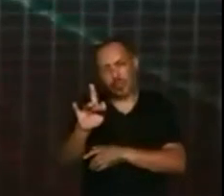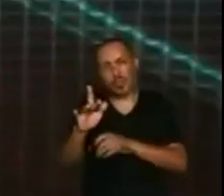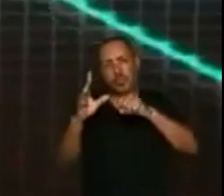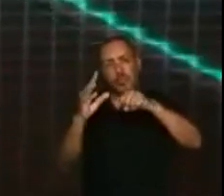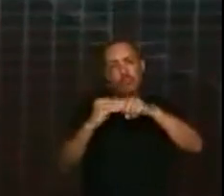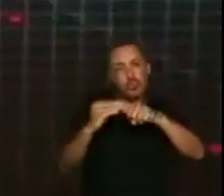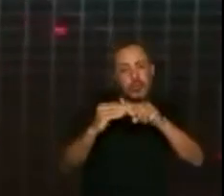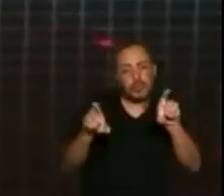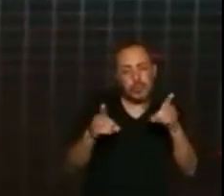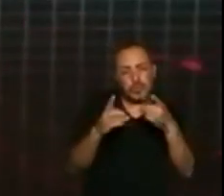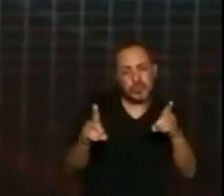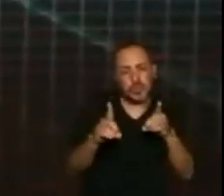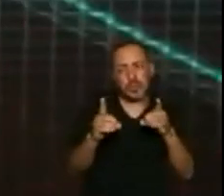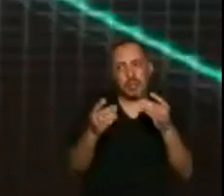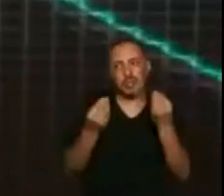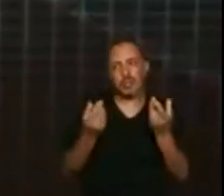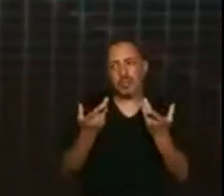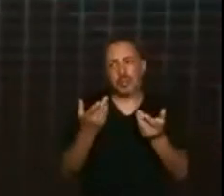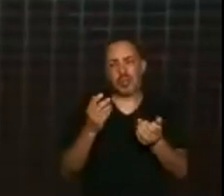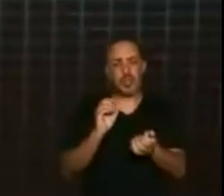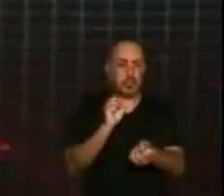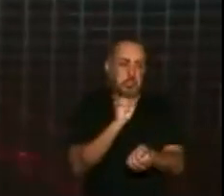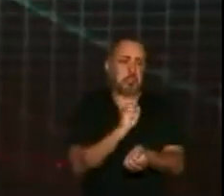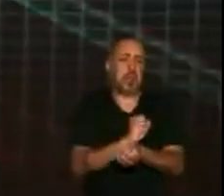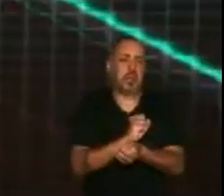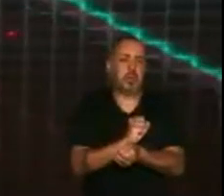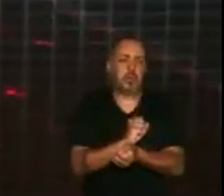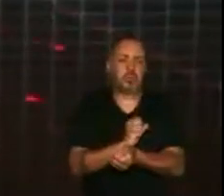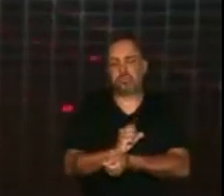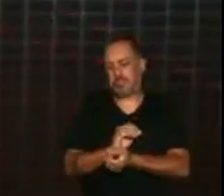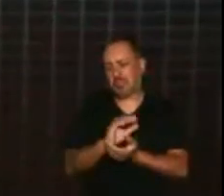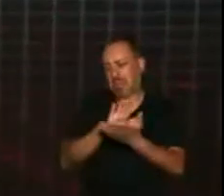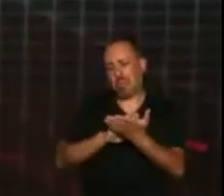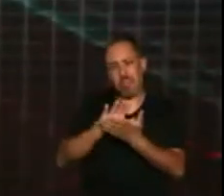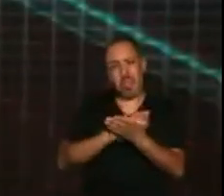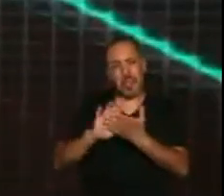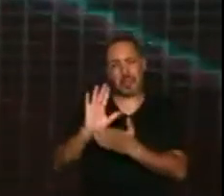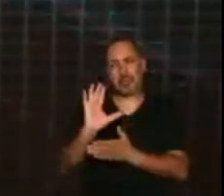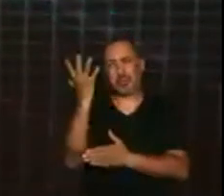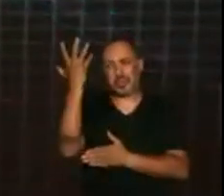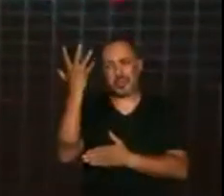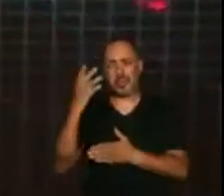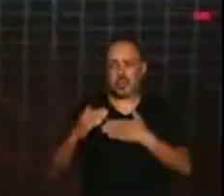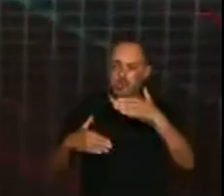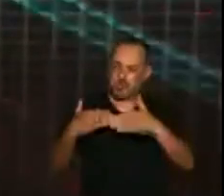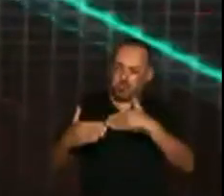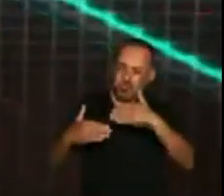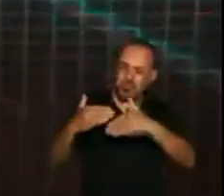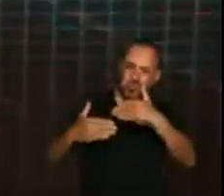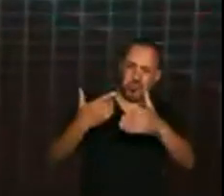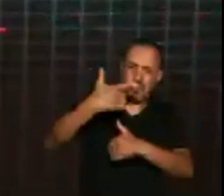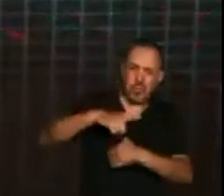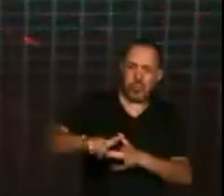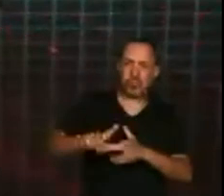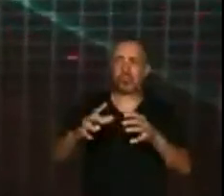instrumento mais inútil de uma banda de axé. Eu podia parar de tocar a qualquer momento que nada acontecia. Cavaco e percussão tá rodando, o trio tá lá, o povo tá lá